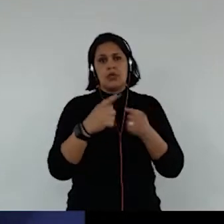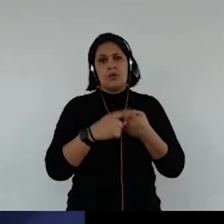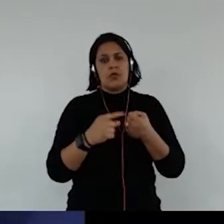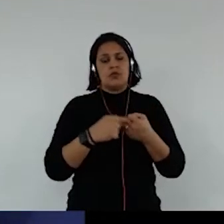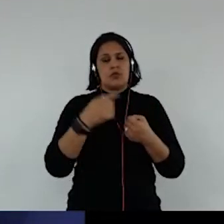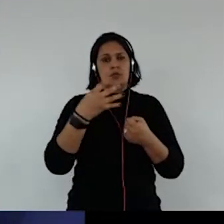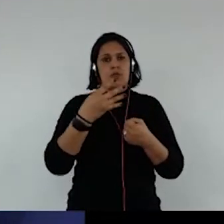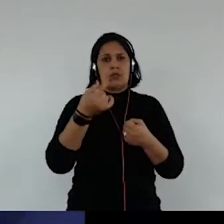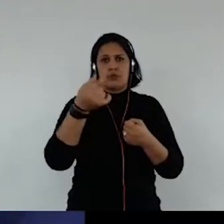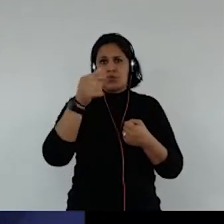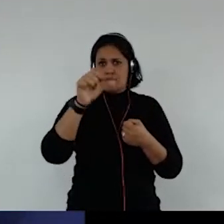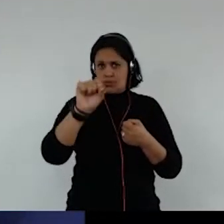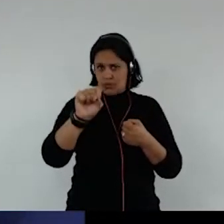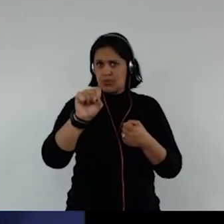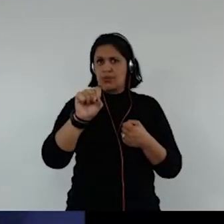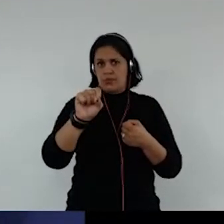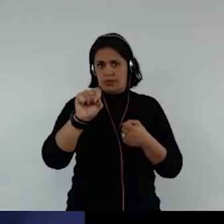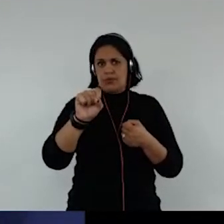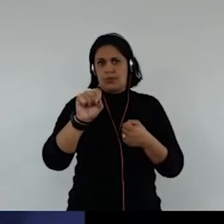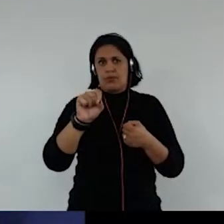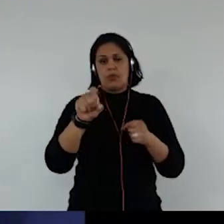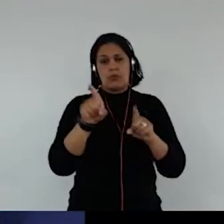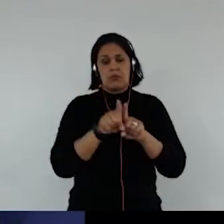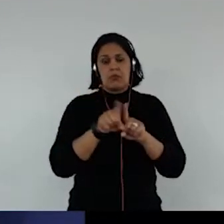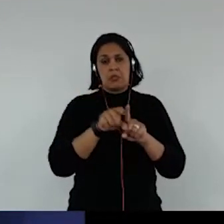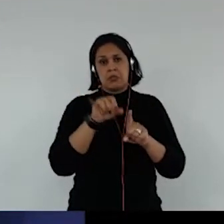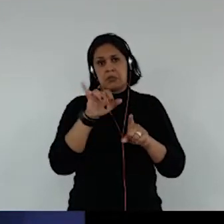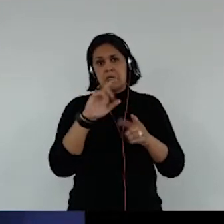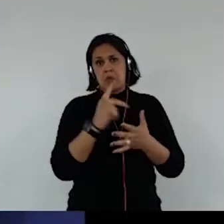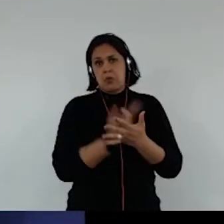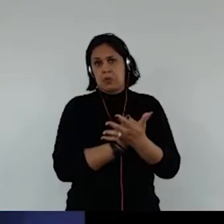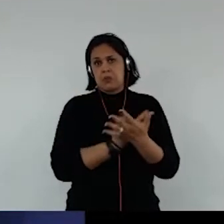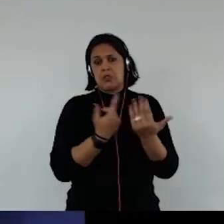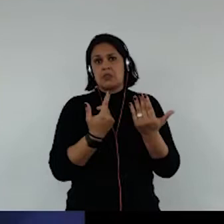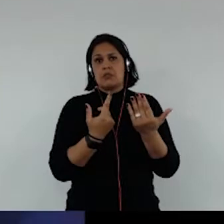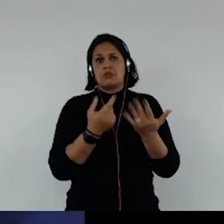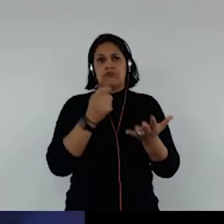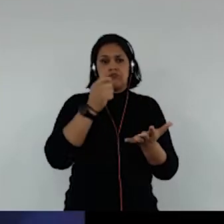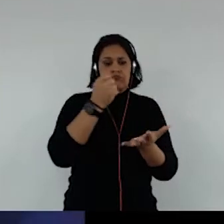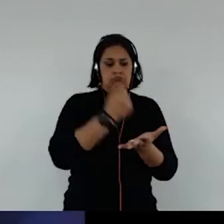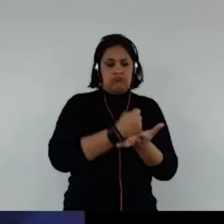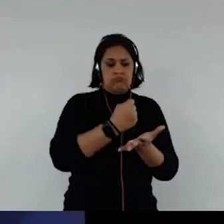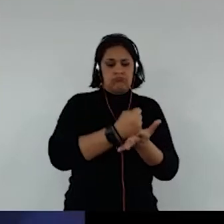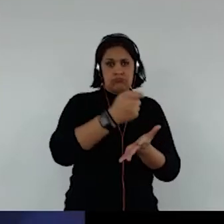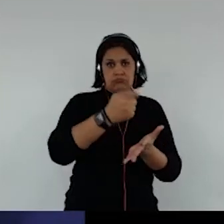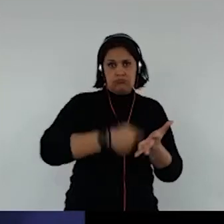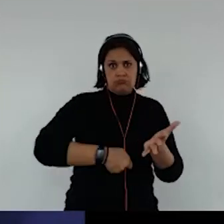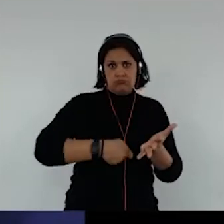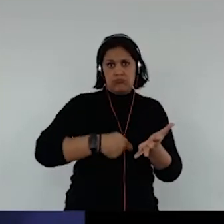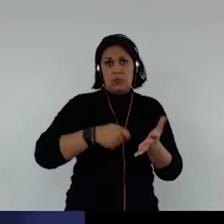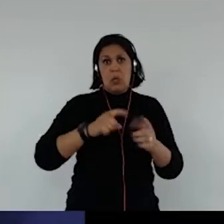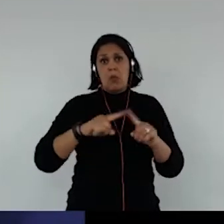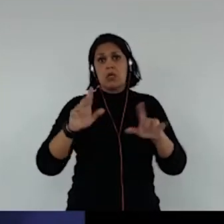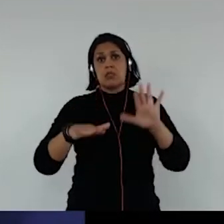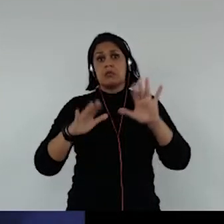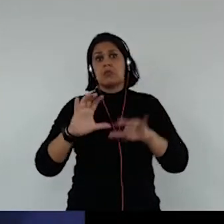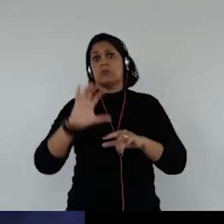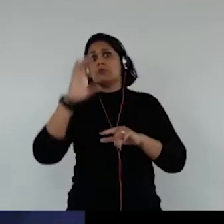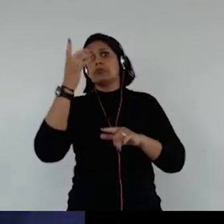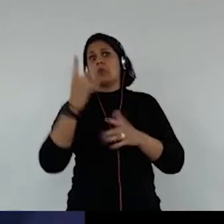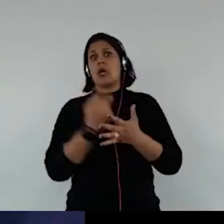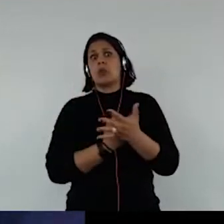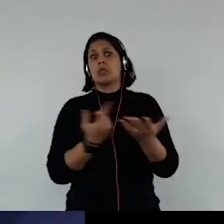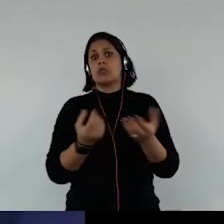além da desproporção manifesta entre a prestação e a contraprestação, a imprevisibilidade no momento da contratação